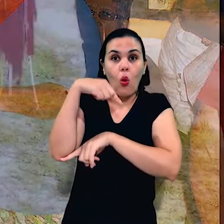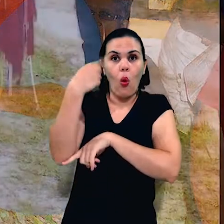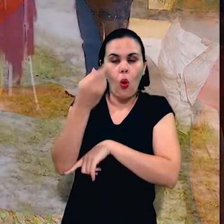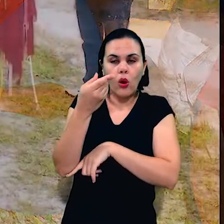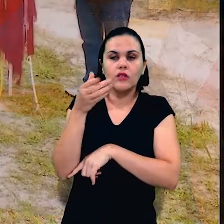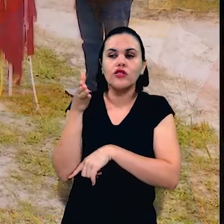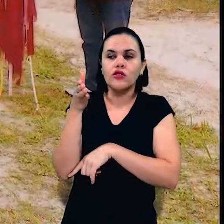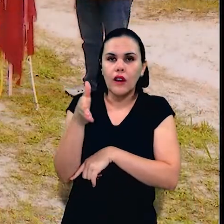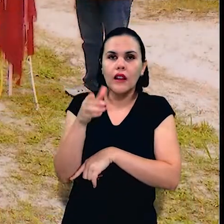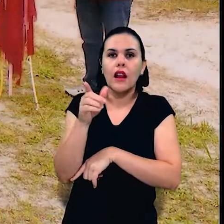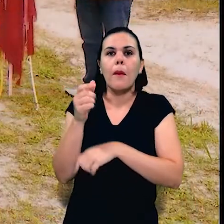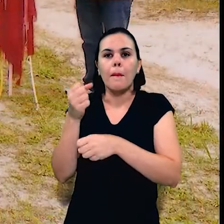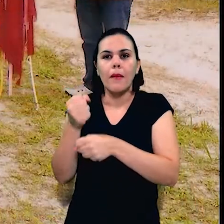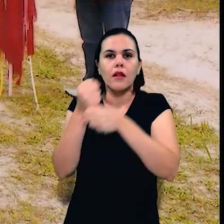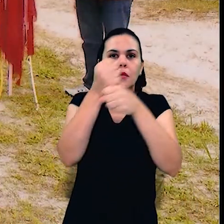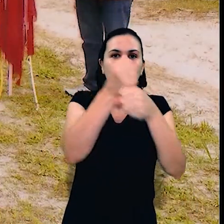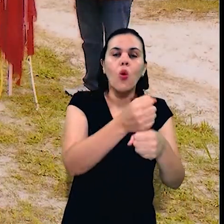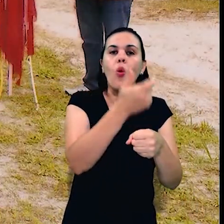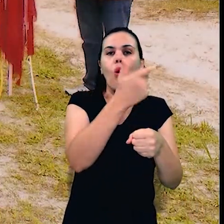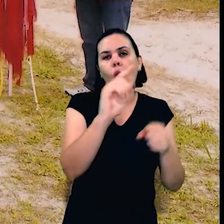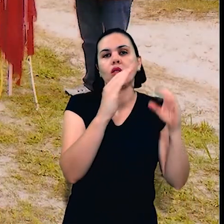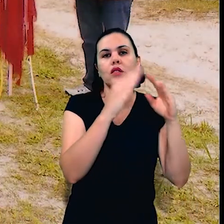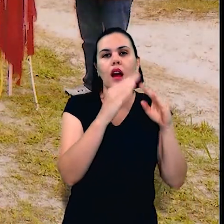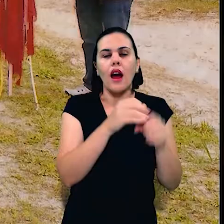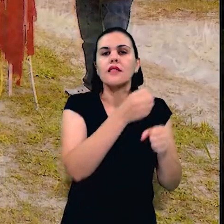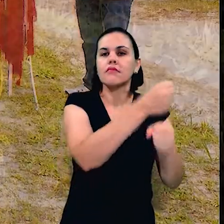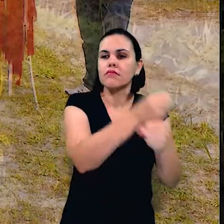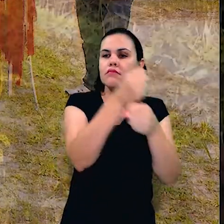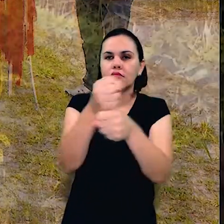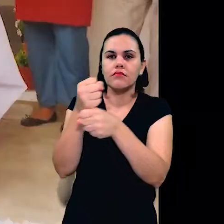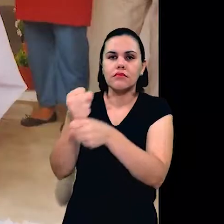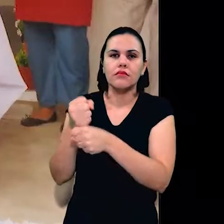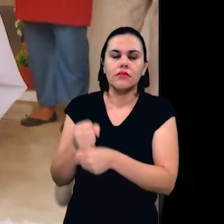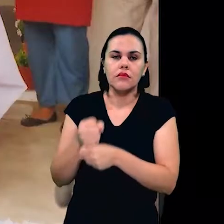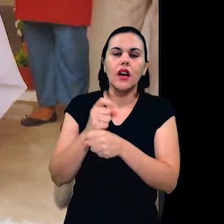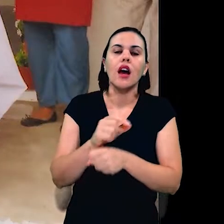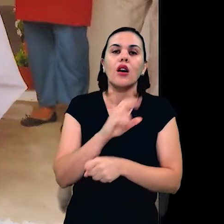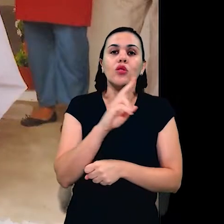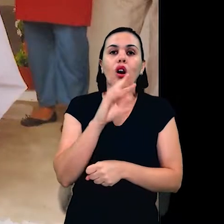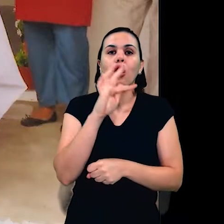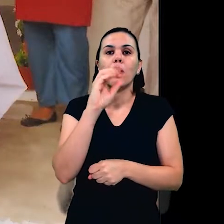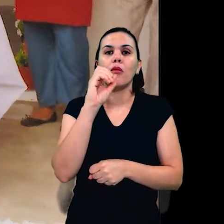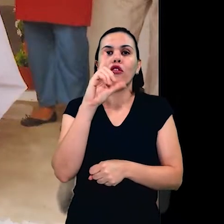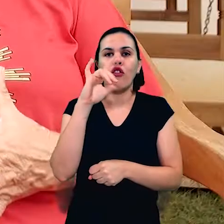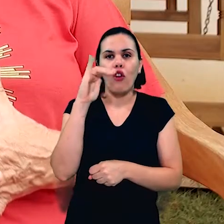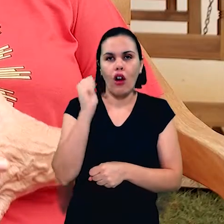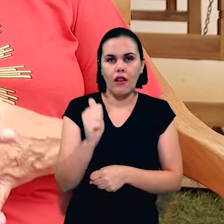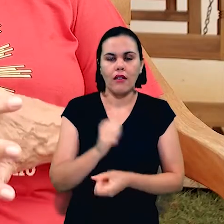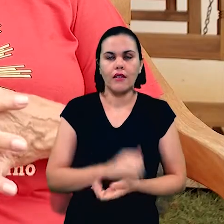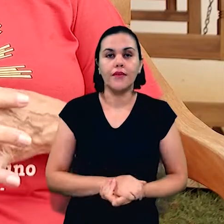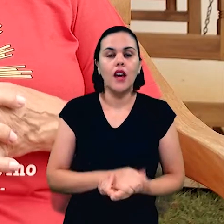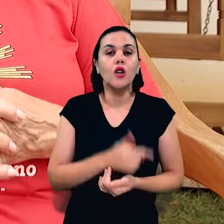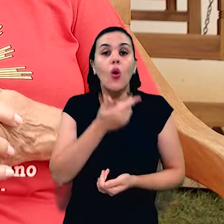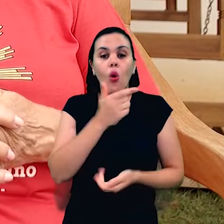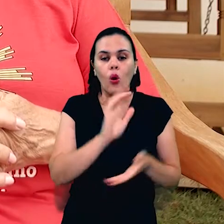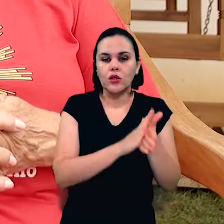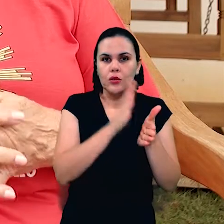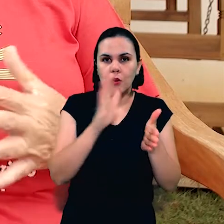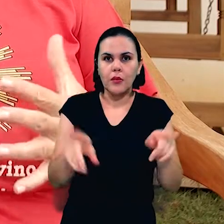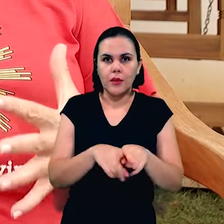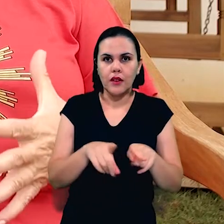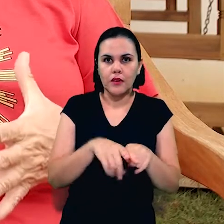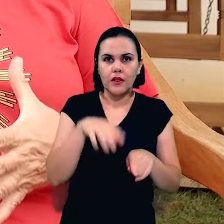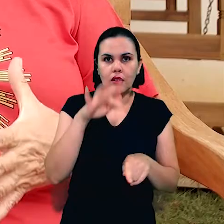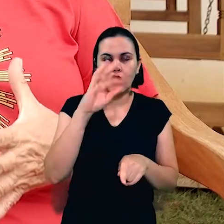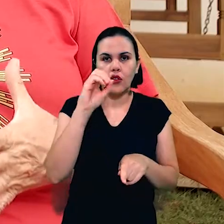lá e vai para uma outra casa e assim vai percorrendo. É isso que se constitui a Folia do Divino. E outro momento também